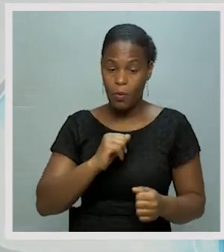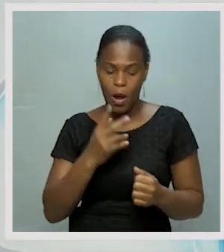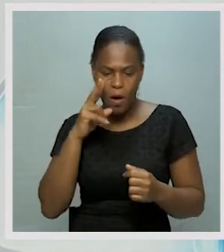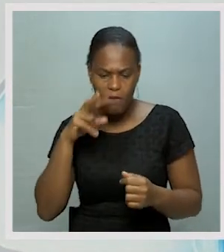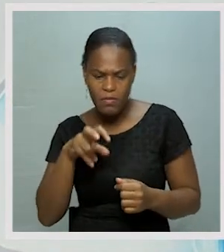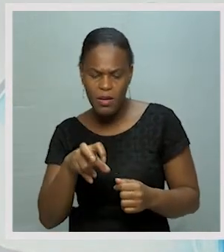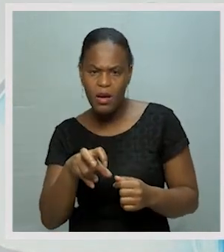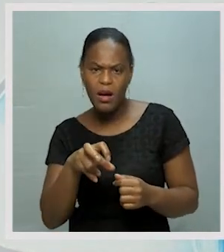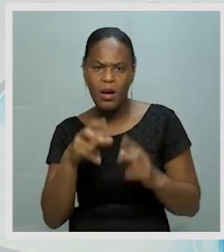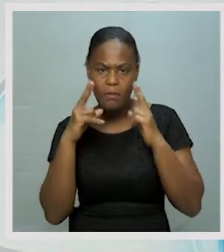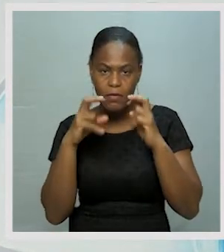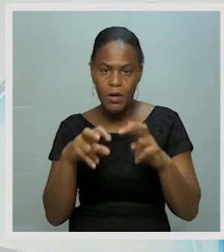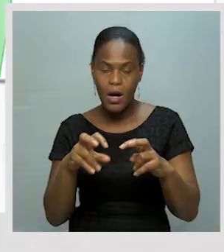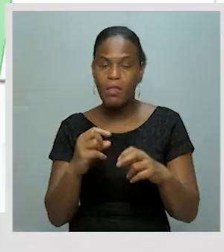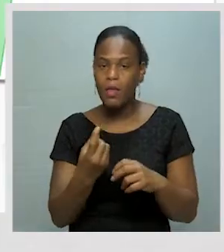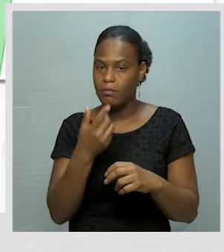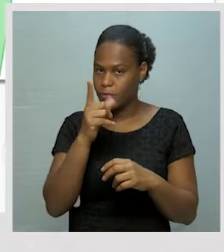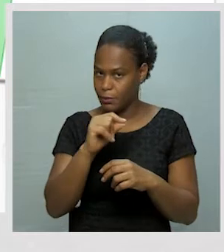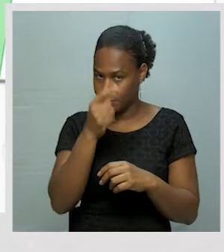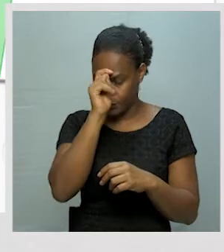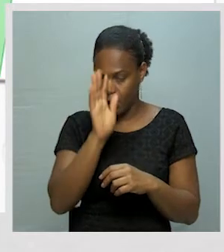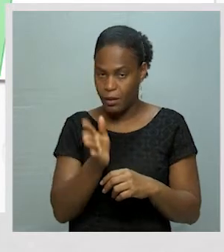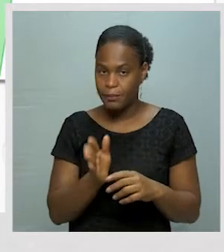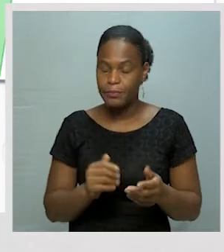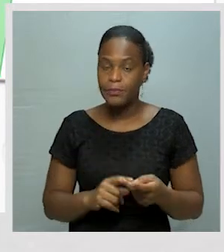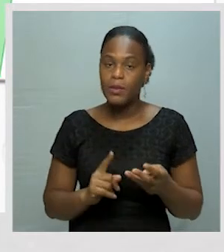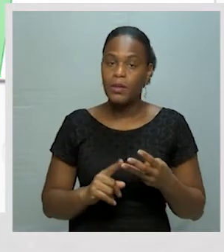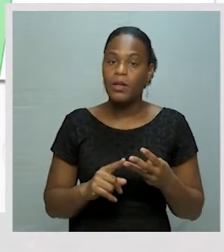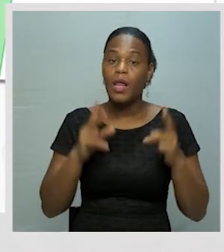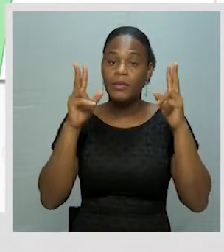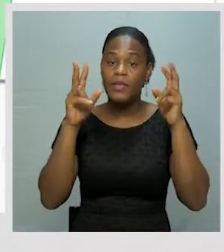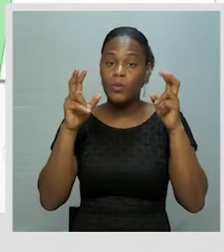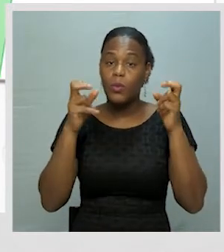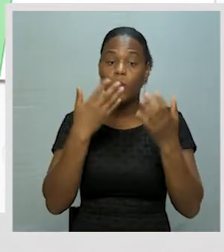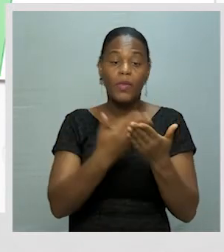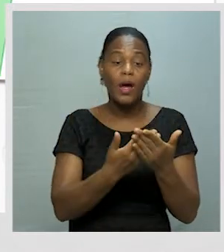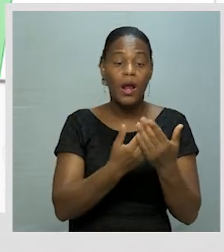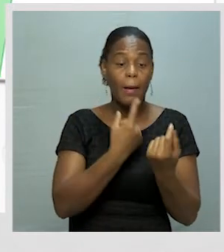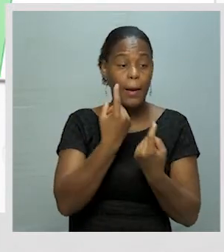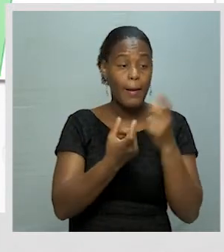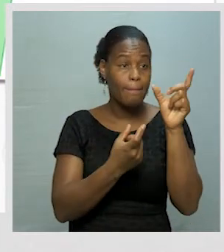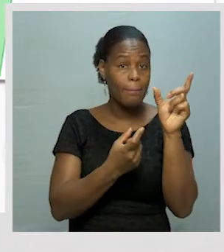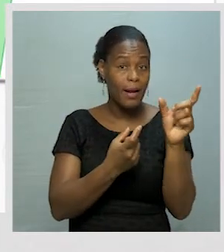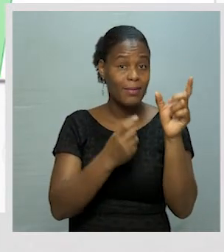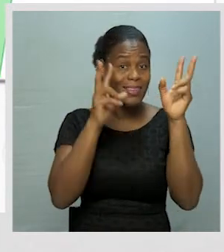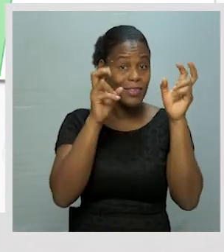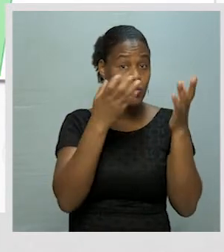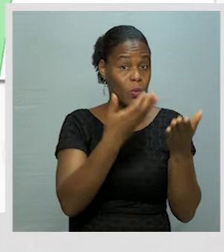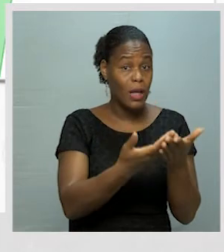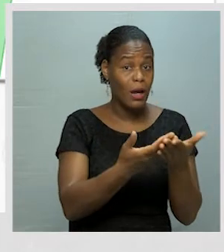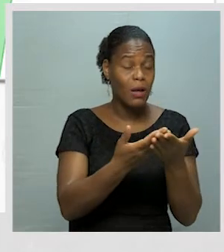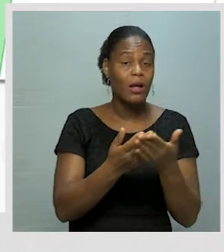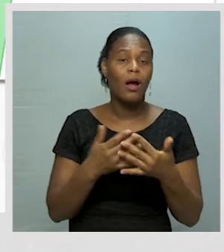isto devemos ter em conta. Atribuir um título a cada uma das partes, depois, por último, escrever